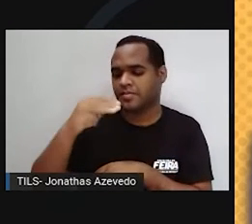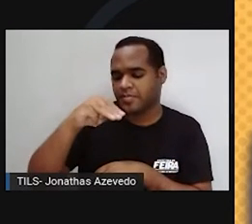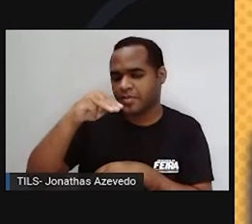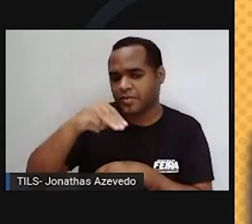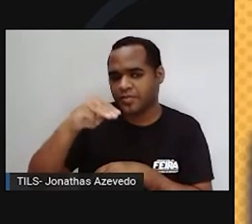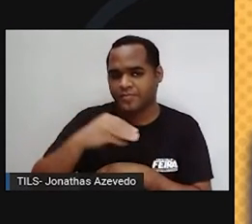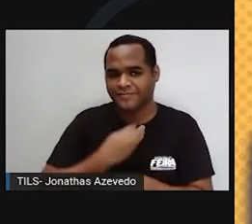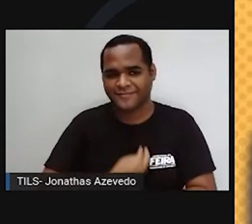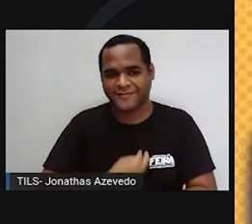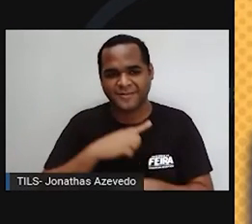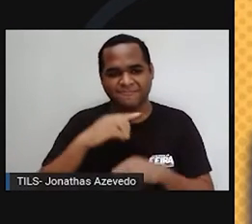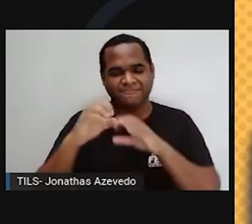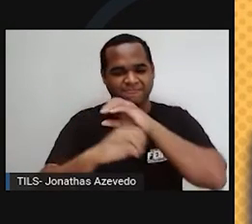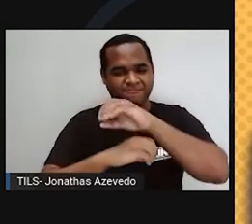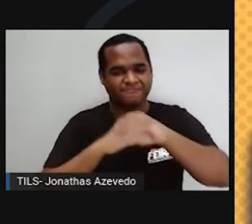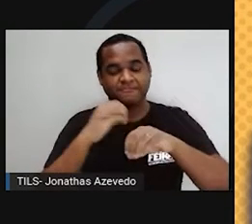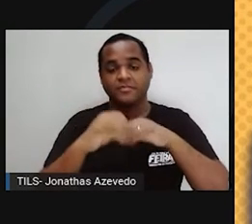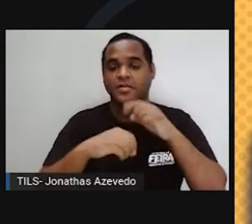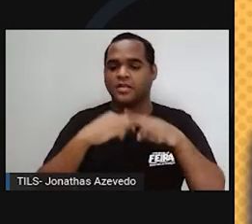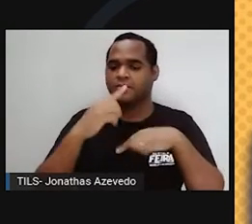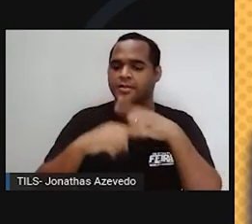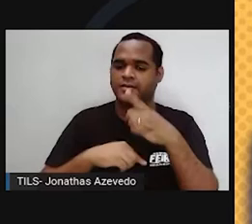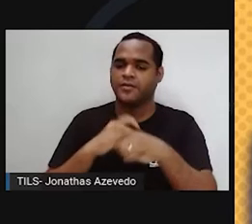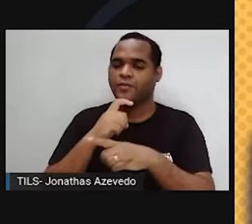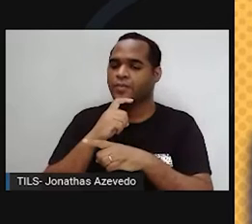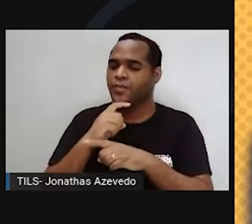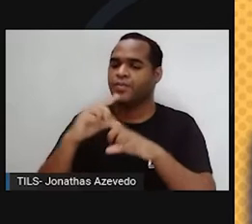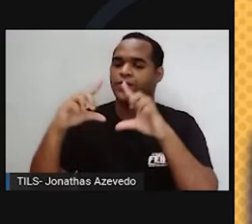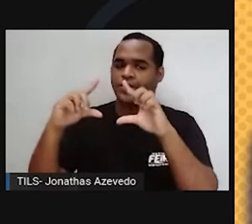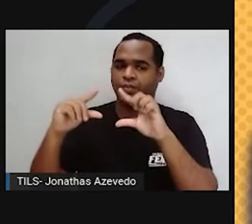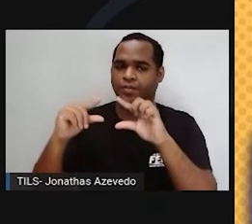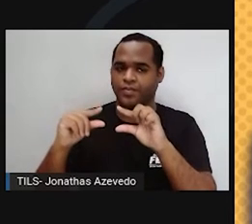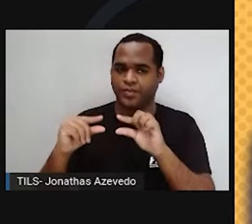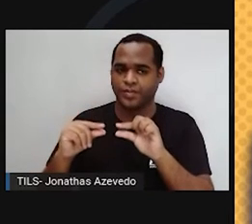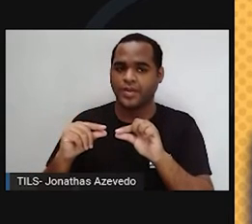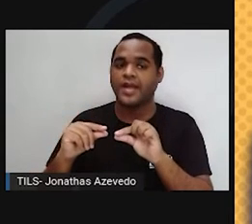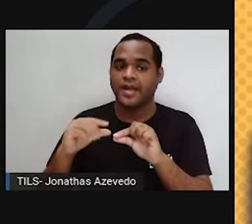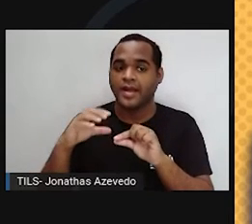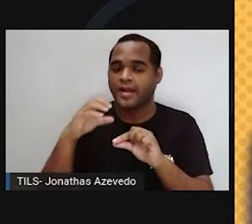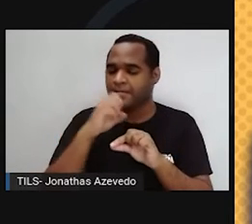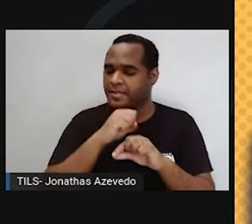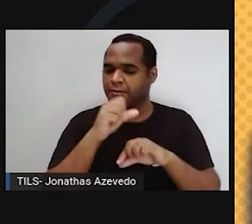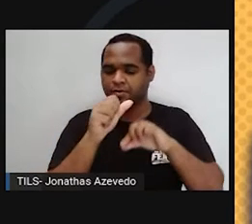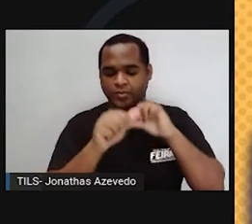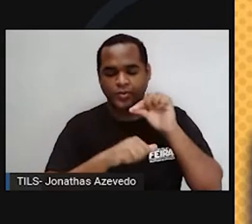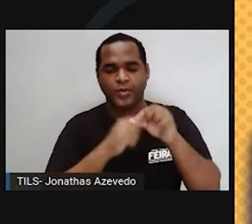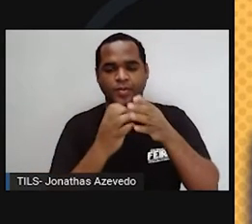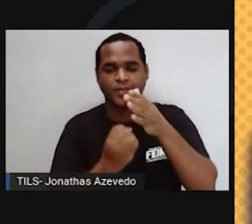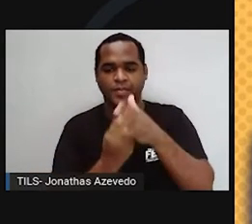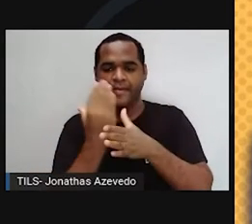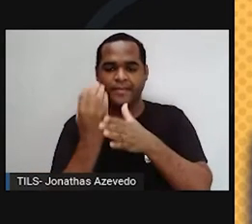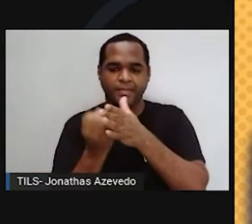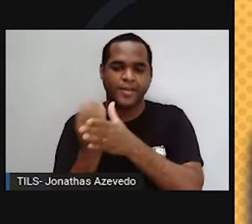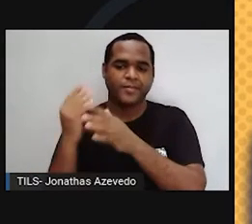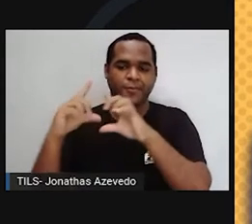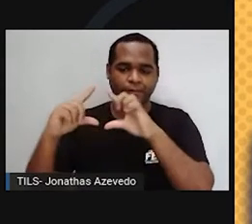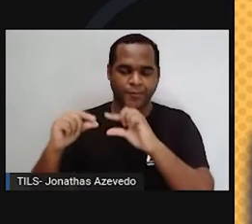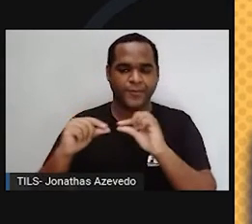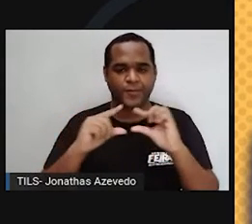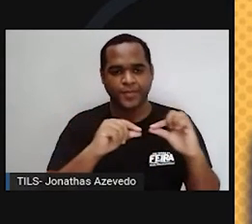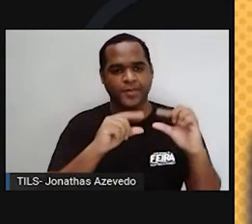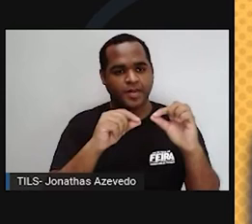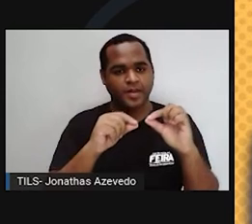universo. Depois disso, o resfriamento continuou e a rapidez das transformações diminuiu. Mas,